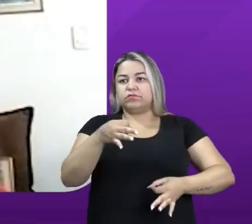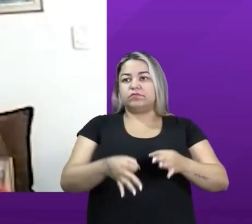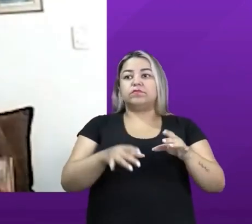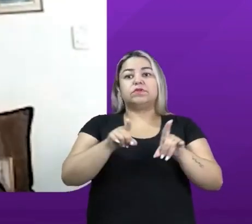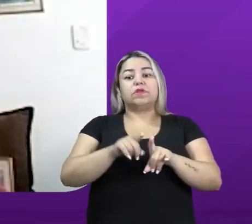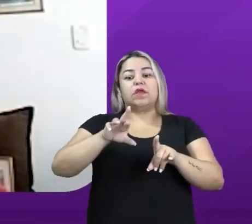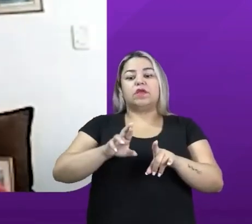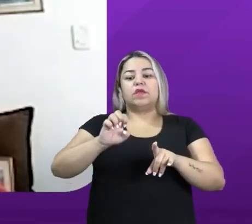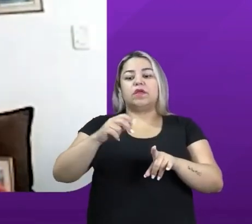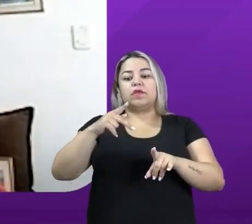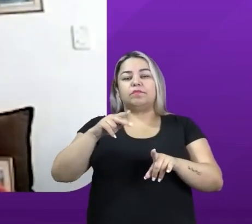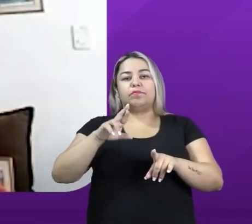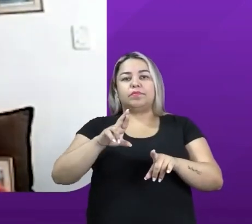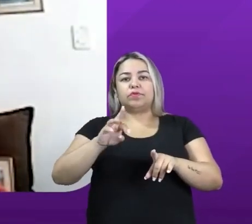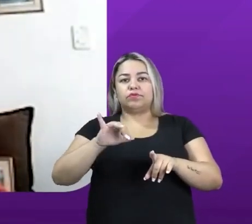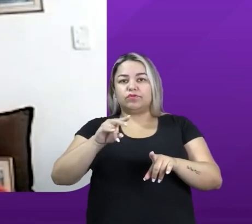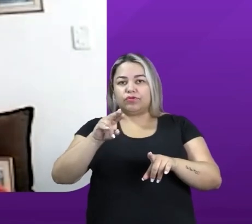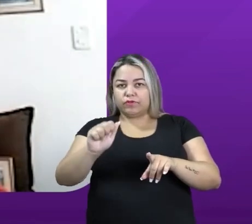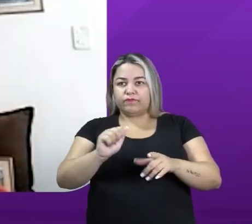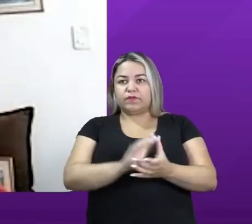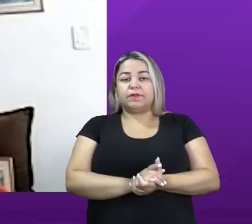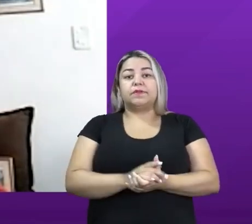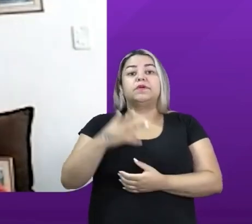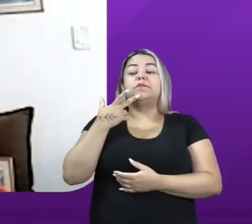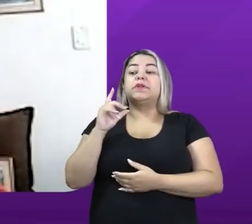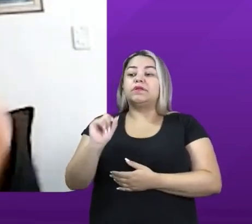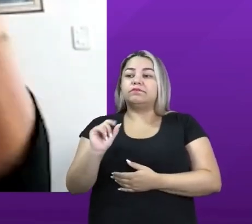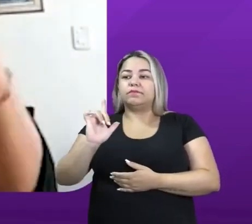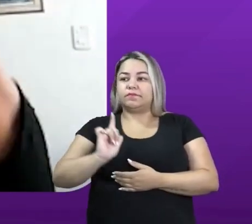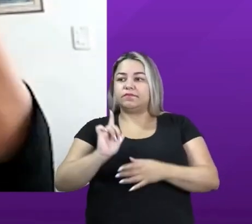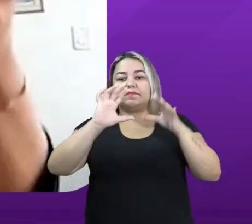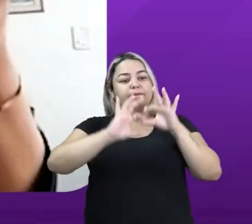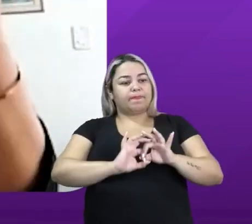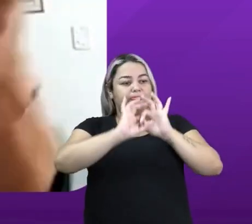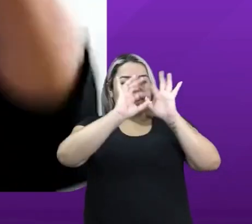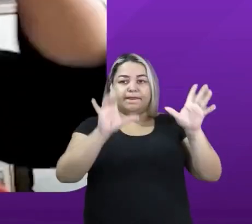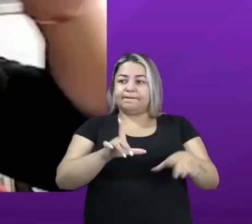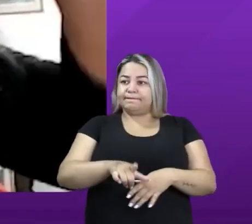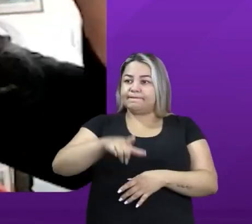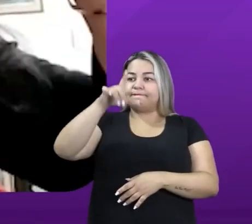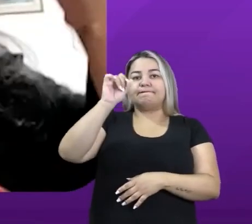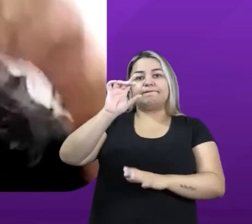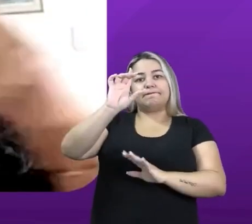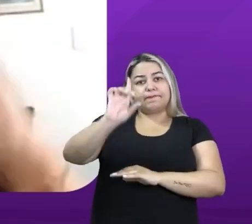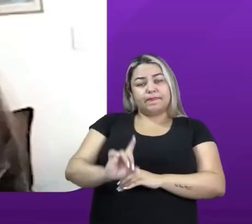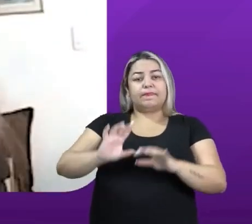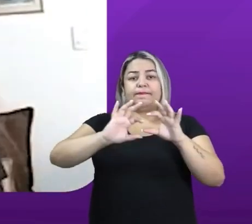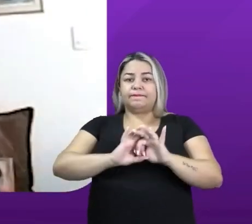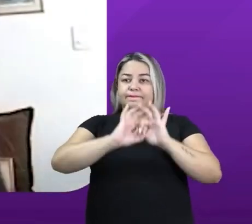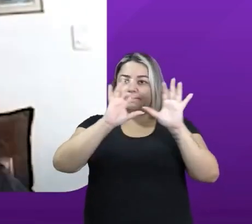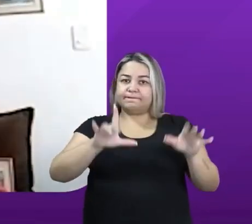reprodutiva. E justiça reprodutiva, para que se possa ter, liberdade de escolha, o direito à liberdade